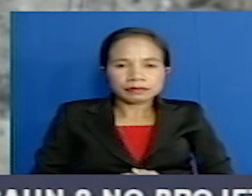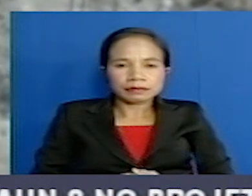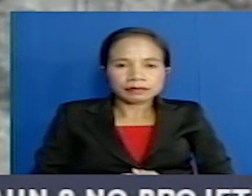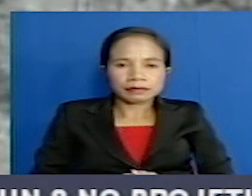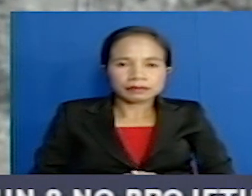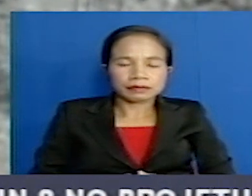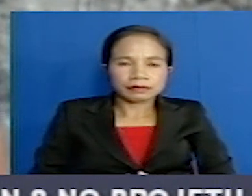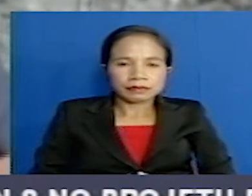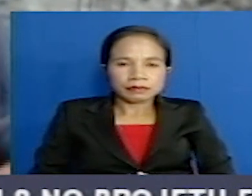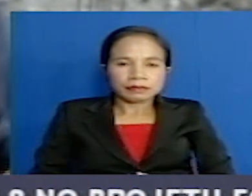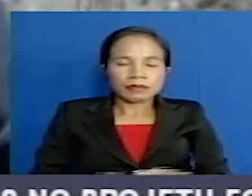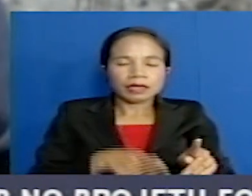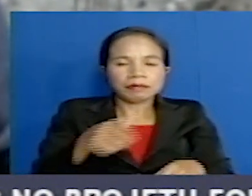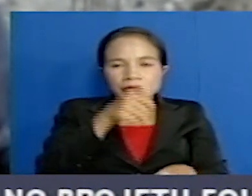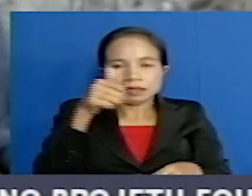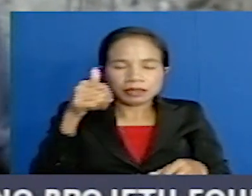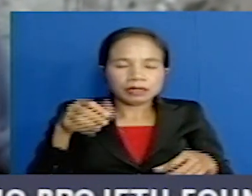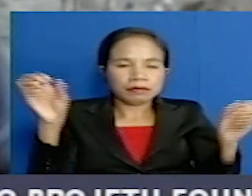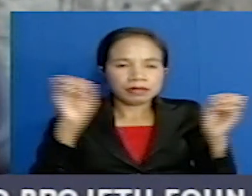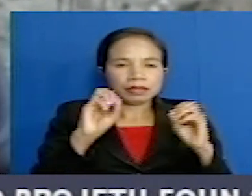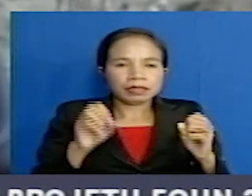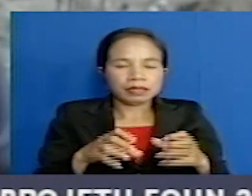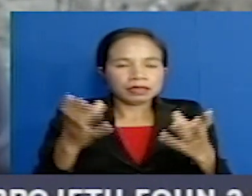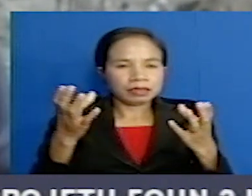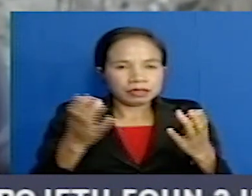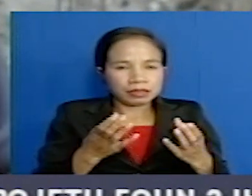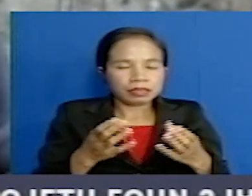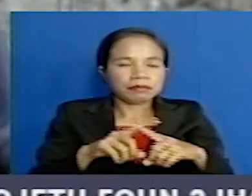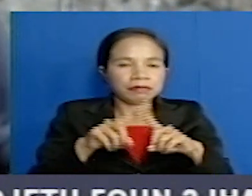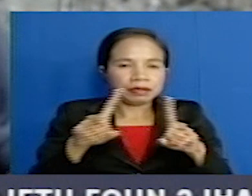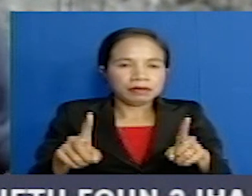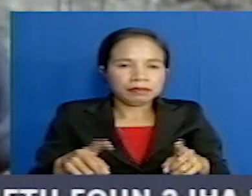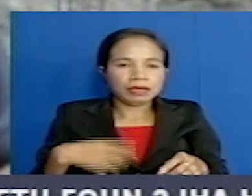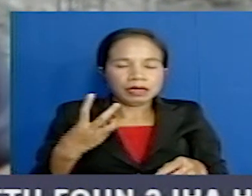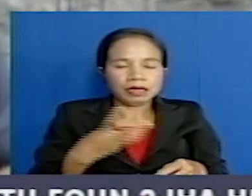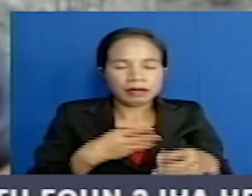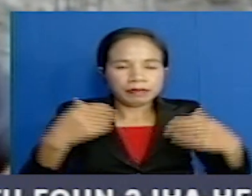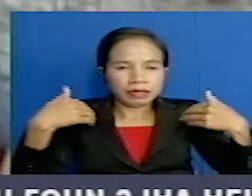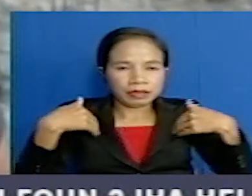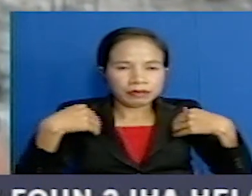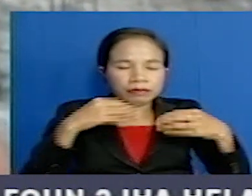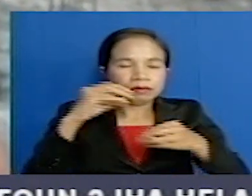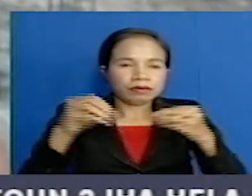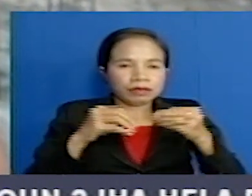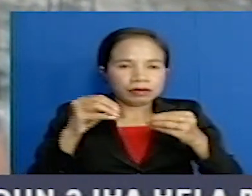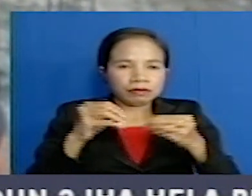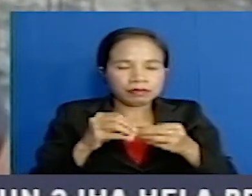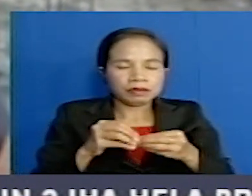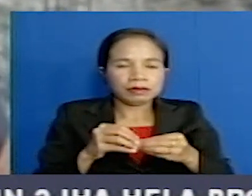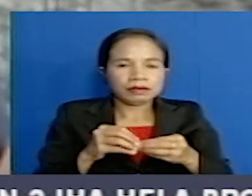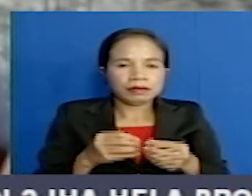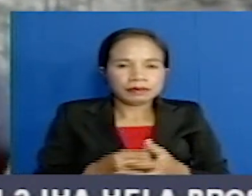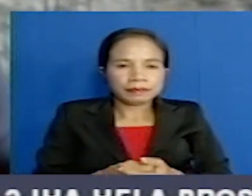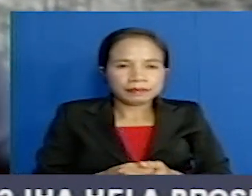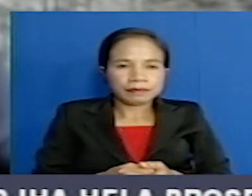ia individuo ida makaba interesse ami ia besa ami ia disputa kono ba besa raistar ninian otu mas besa ni mas jan ninian